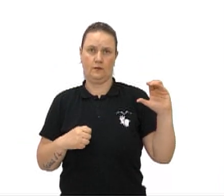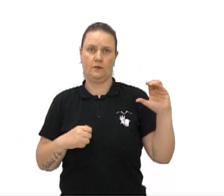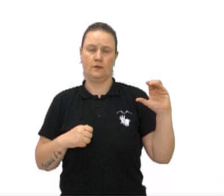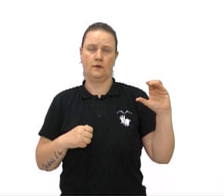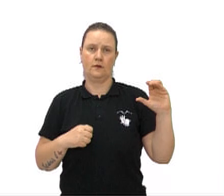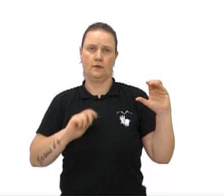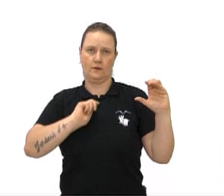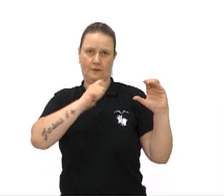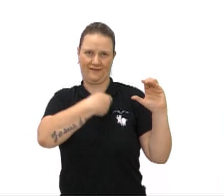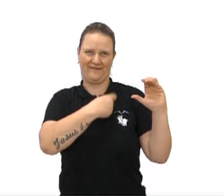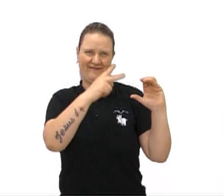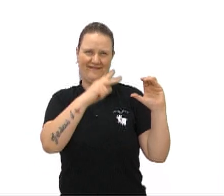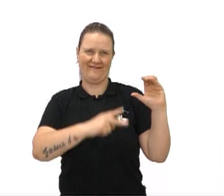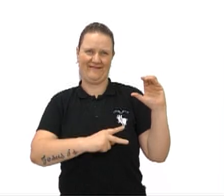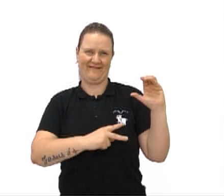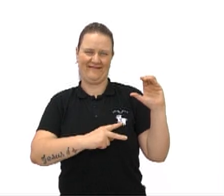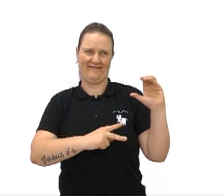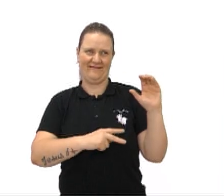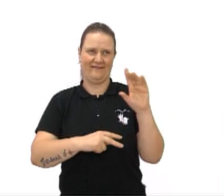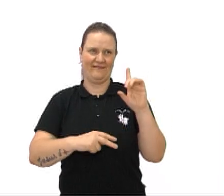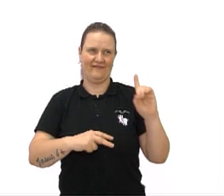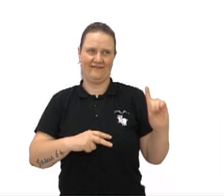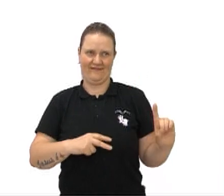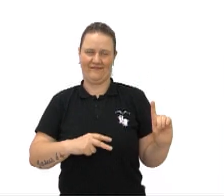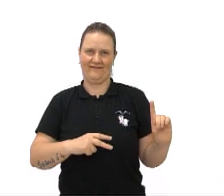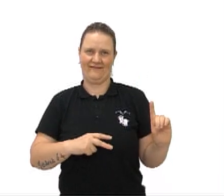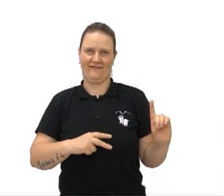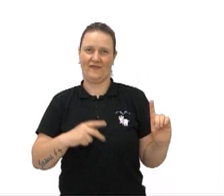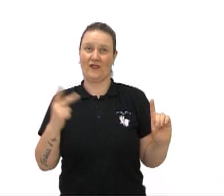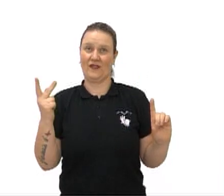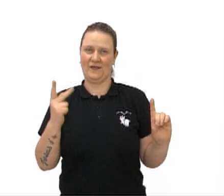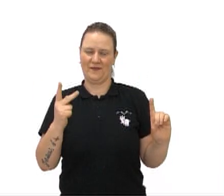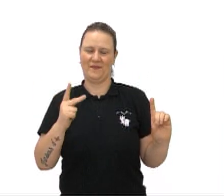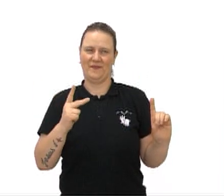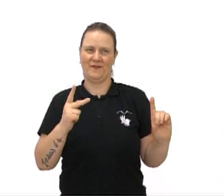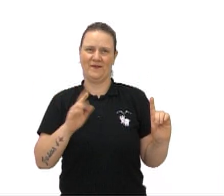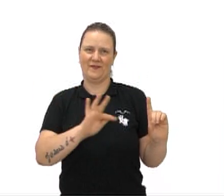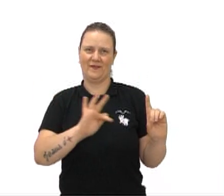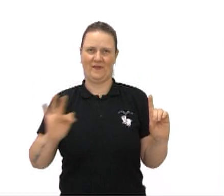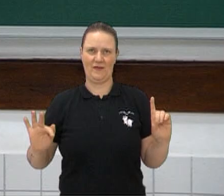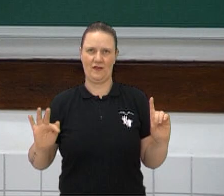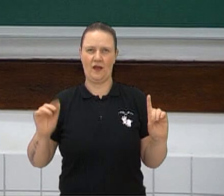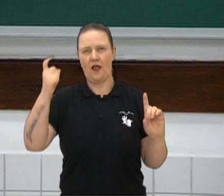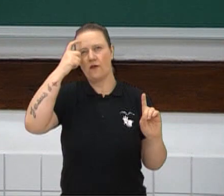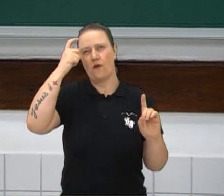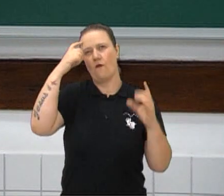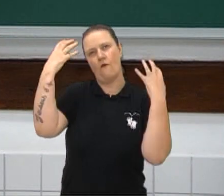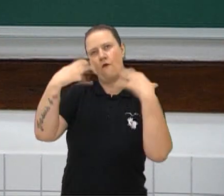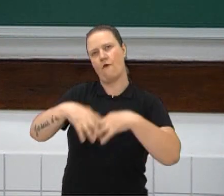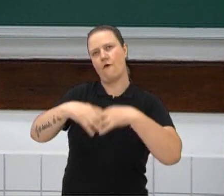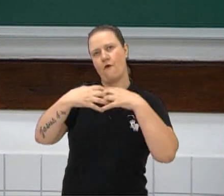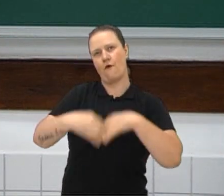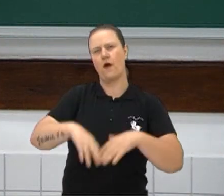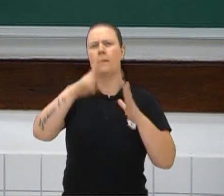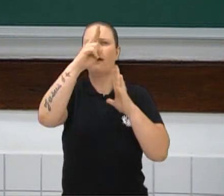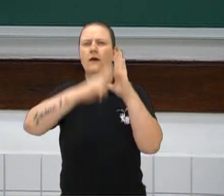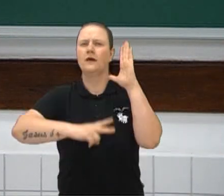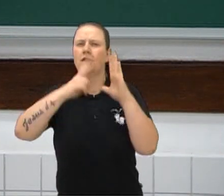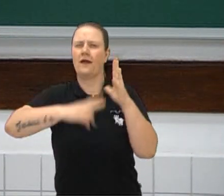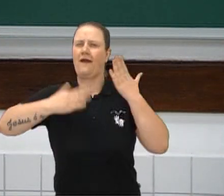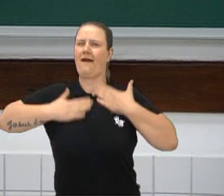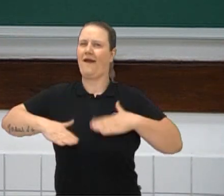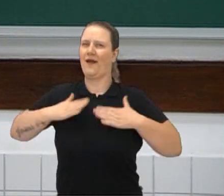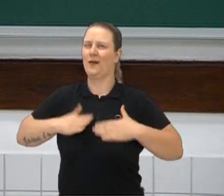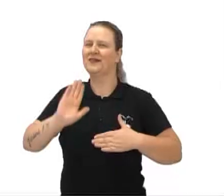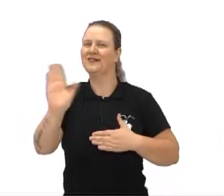Pedro es uruguayo. E la D, Juan y Diego son primos. Reflitam um pouquinho aí, leiam com calma e a gente já